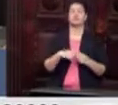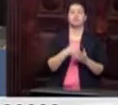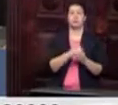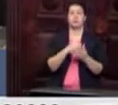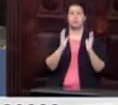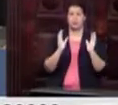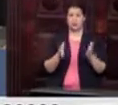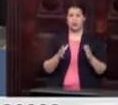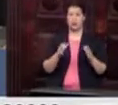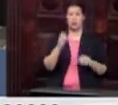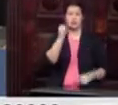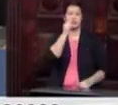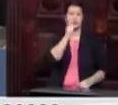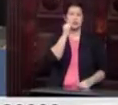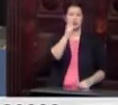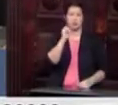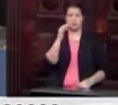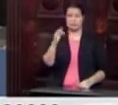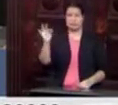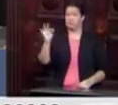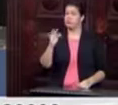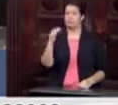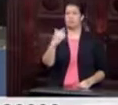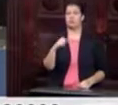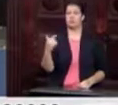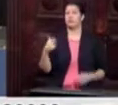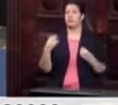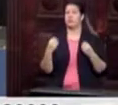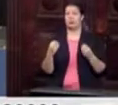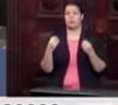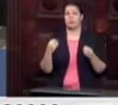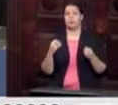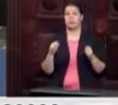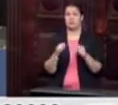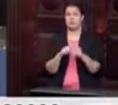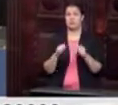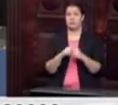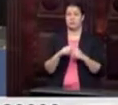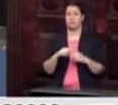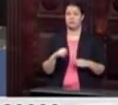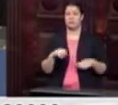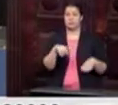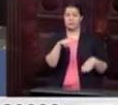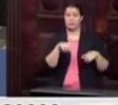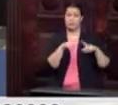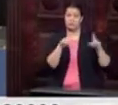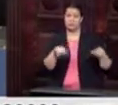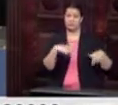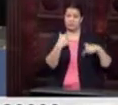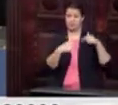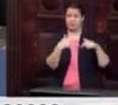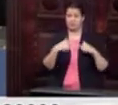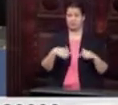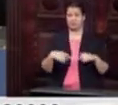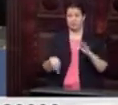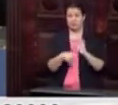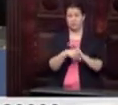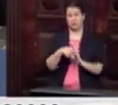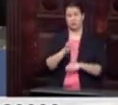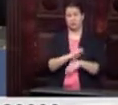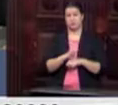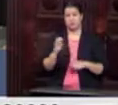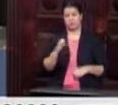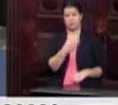aprovado pelo Senado Federal, não existe nenhuma possibilidade de que os servidores do Estado do Rio de Janeiro estejam com